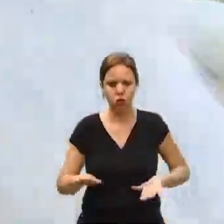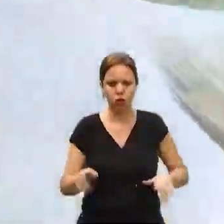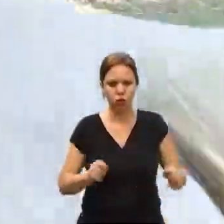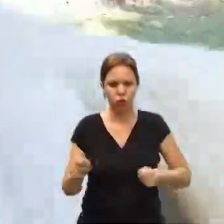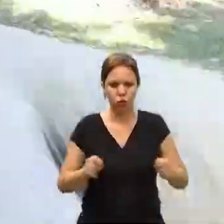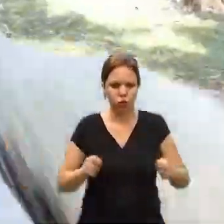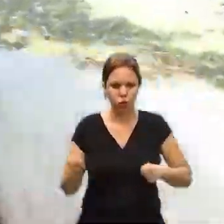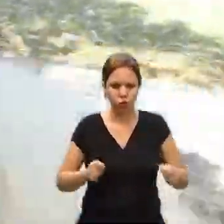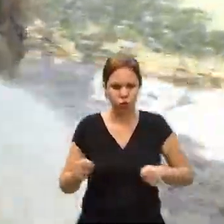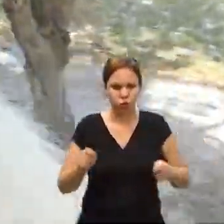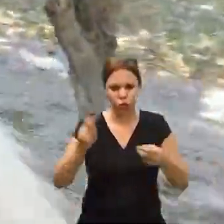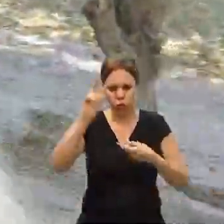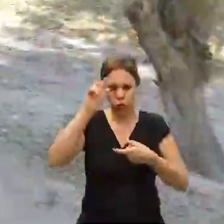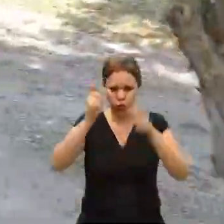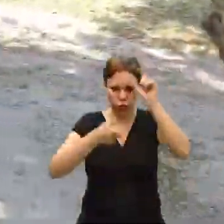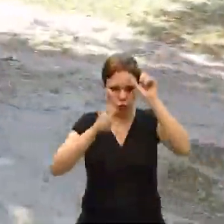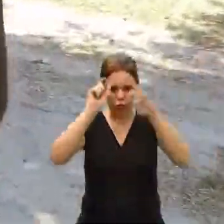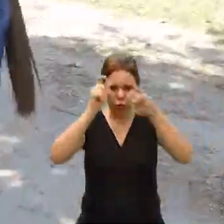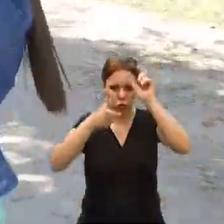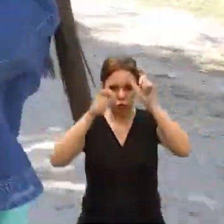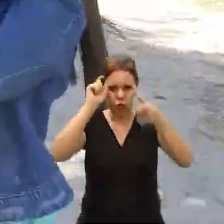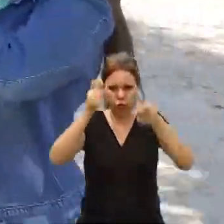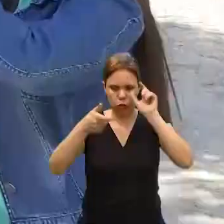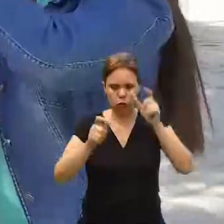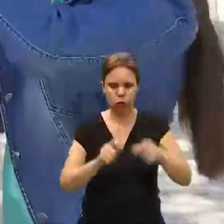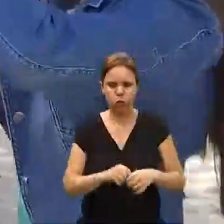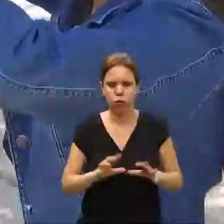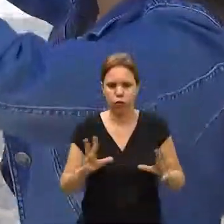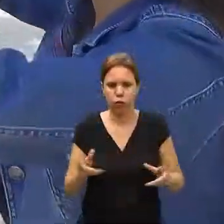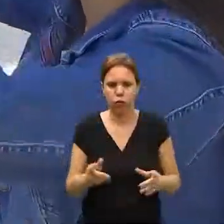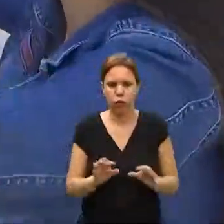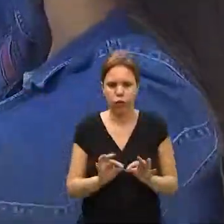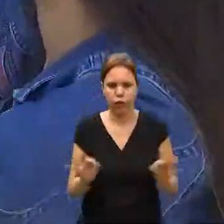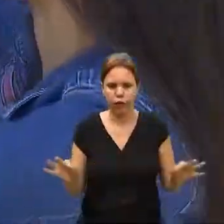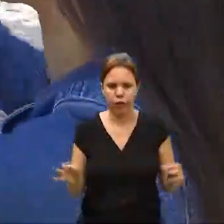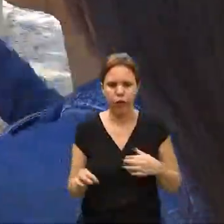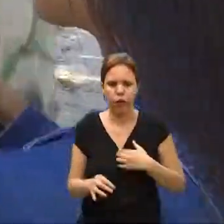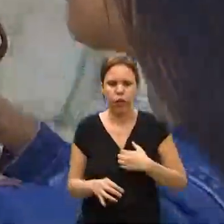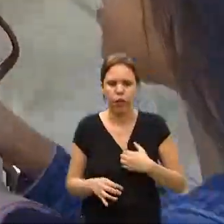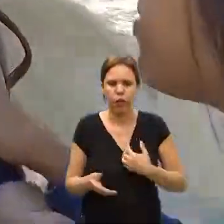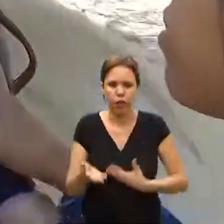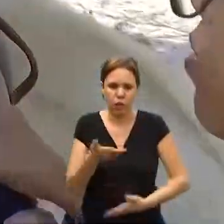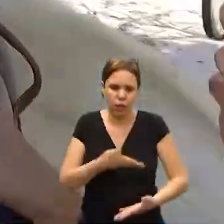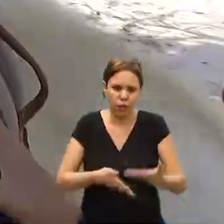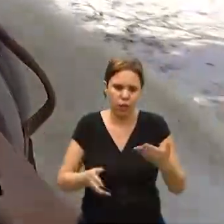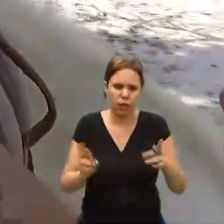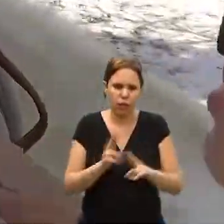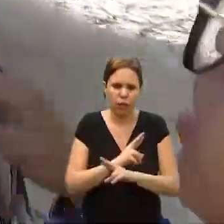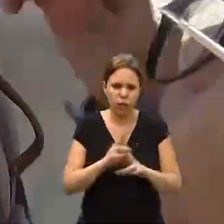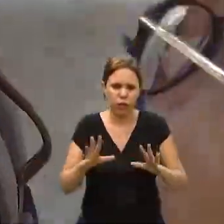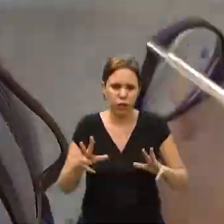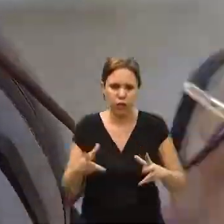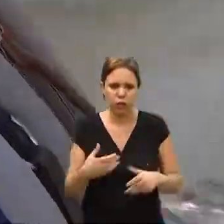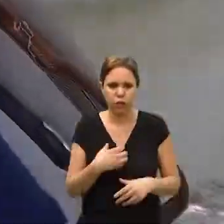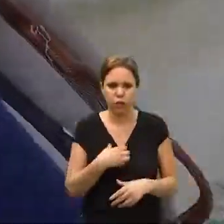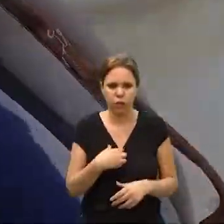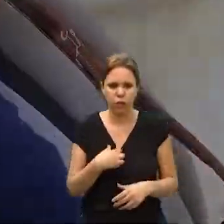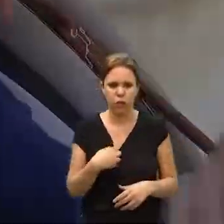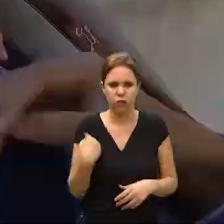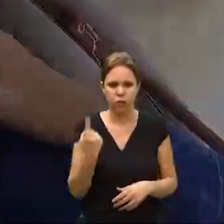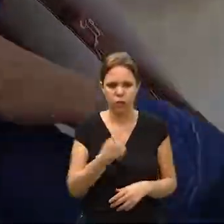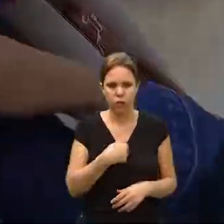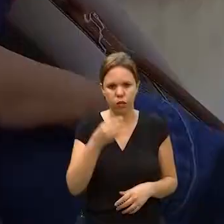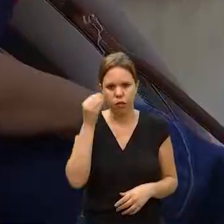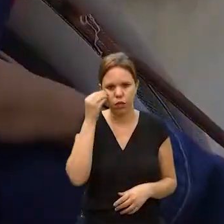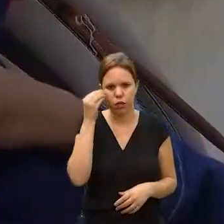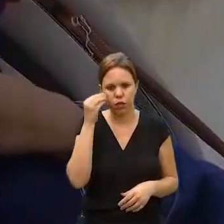coordenação motora global, a coordenação motora fina, a sociabilidade. Quer dizer, de toda forma,